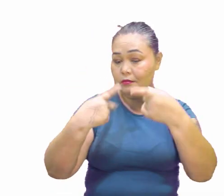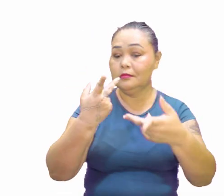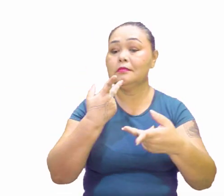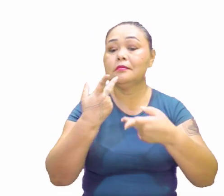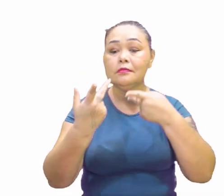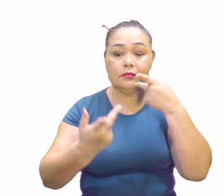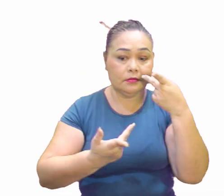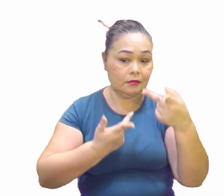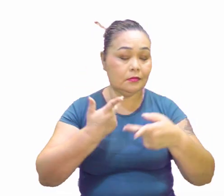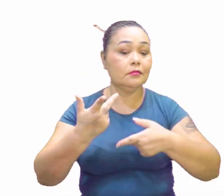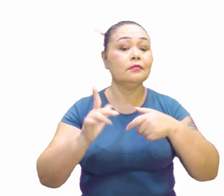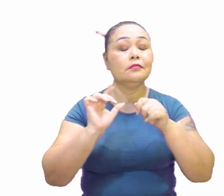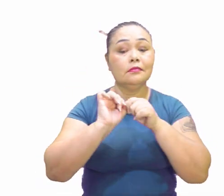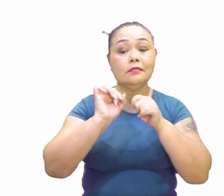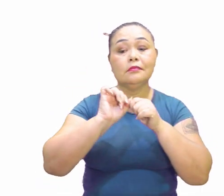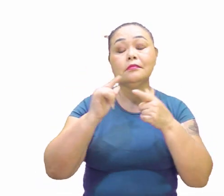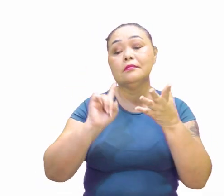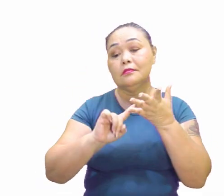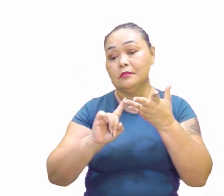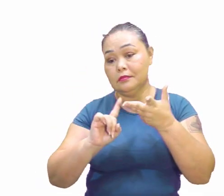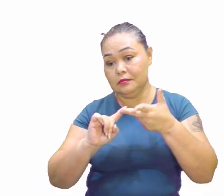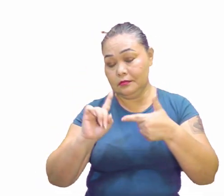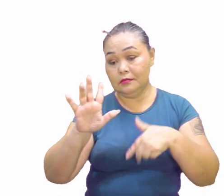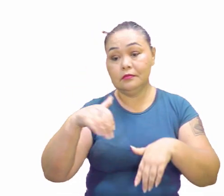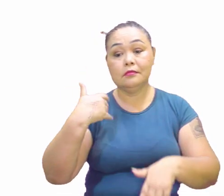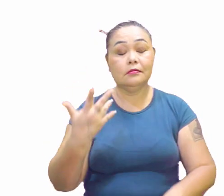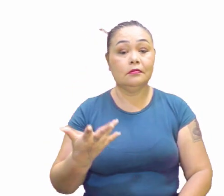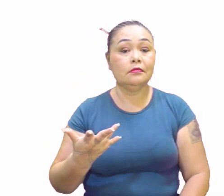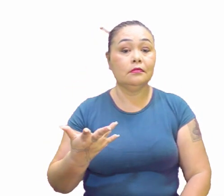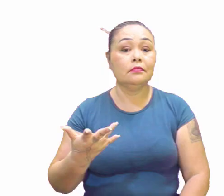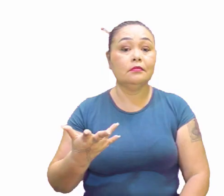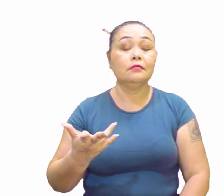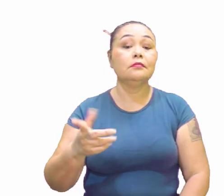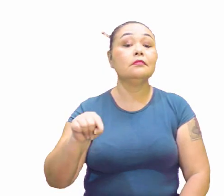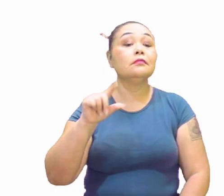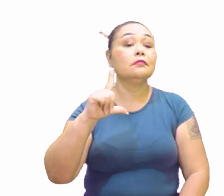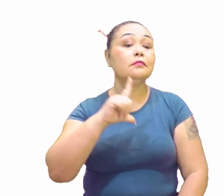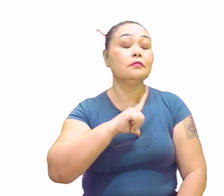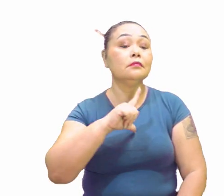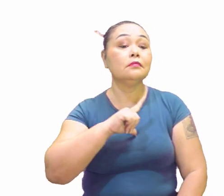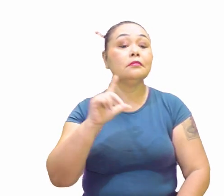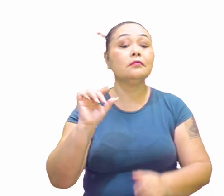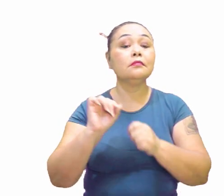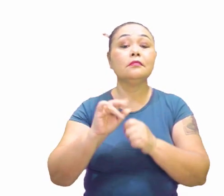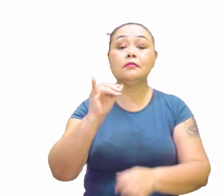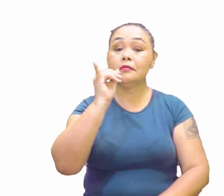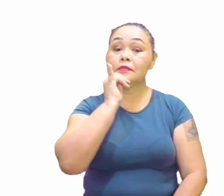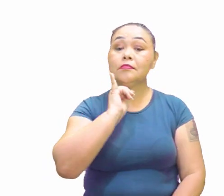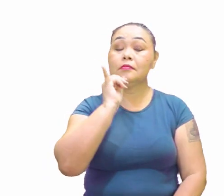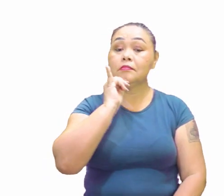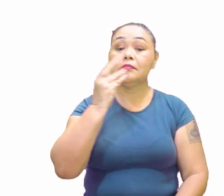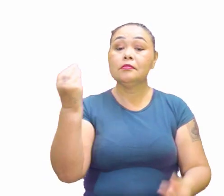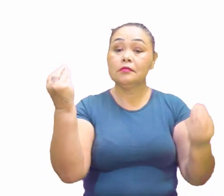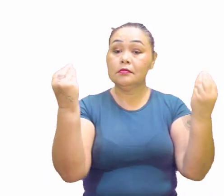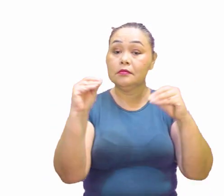falando, né? Cita, entre outros. Então aqui nós temos aqui a citação de exemplo, né? Que constitui uma forma